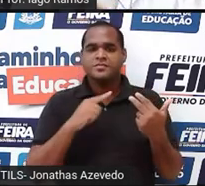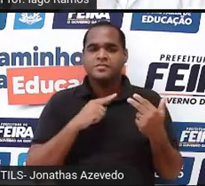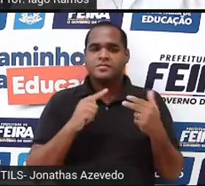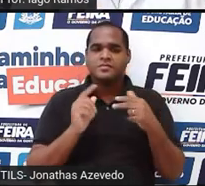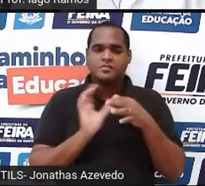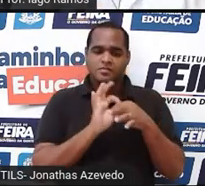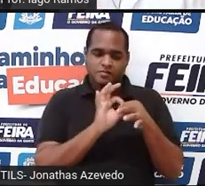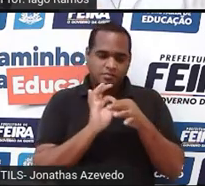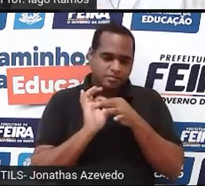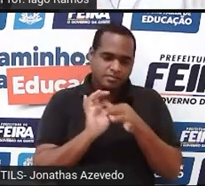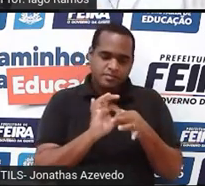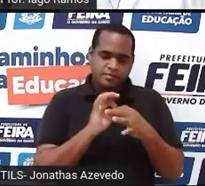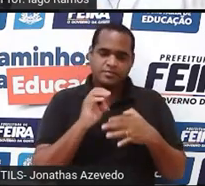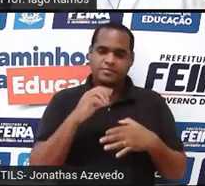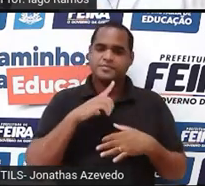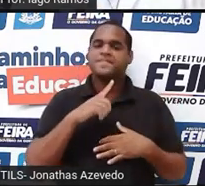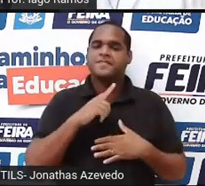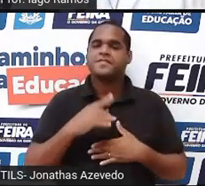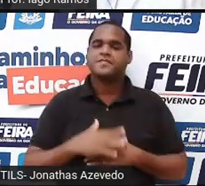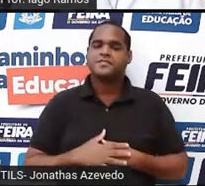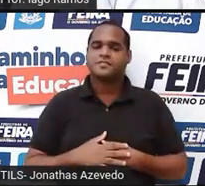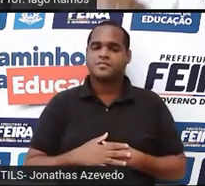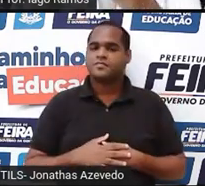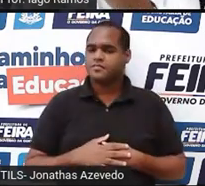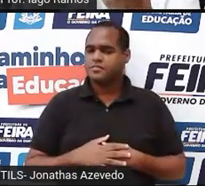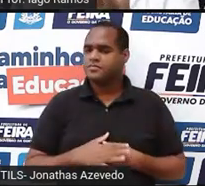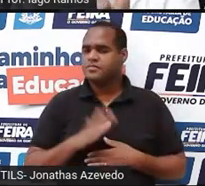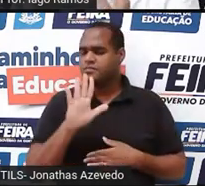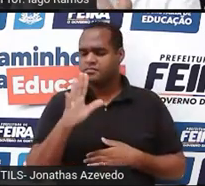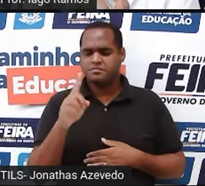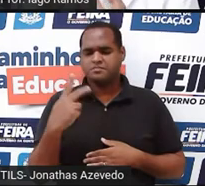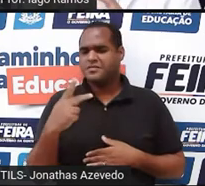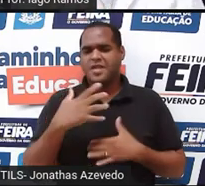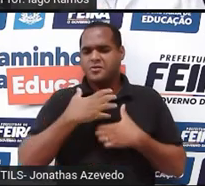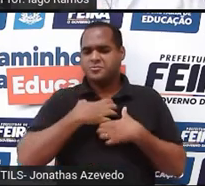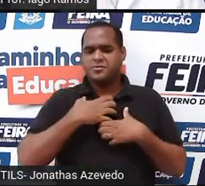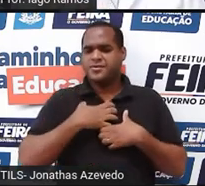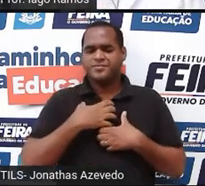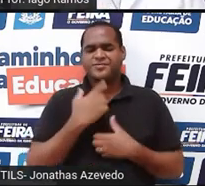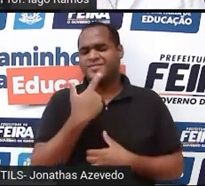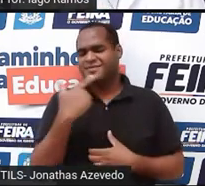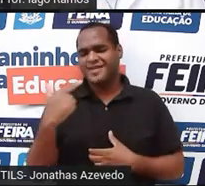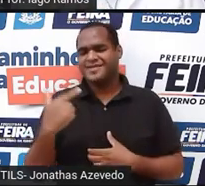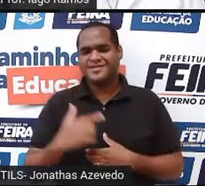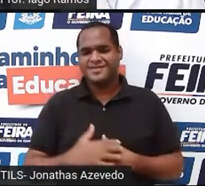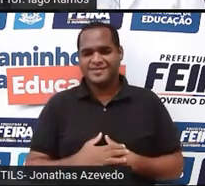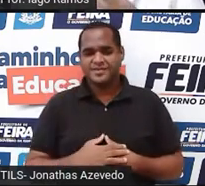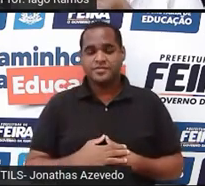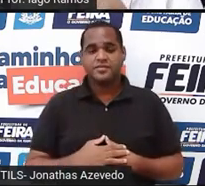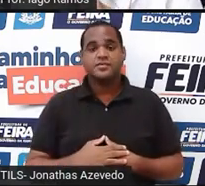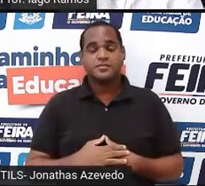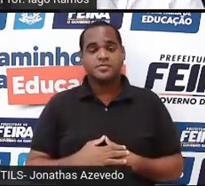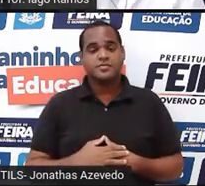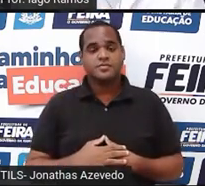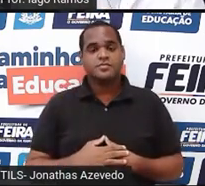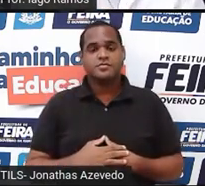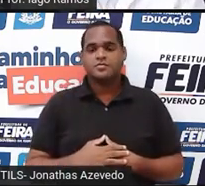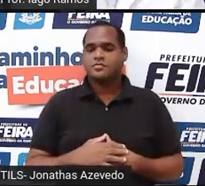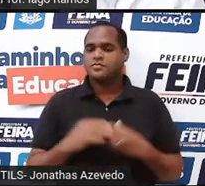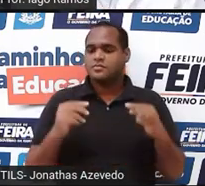relação né mas não faz sentido essa relação tá na